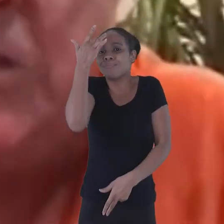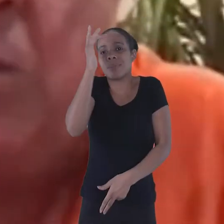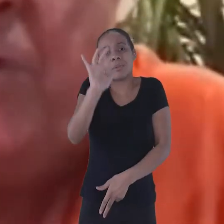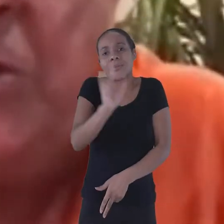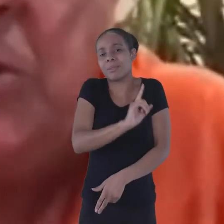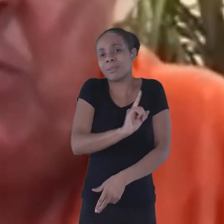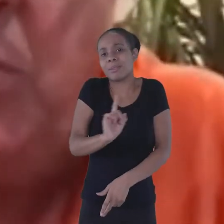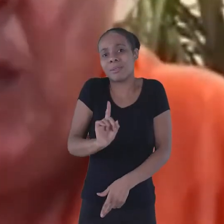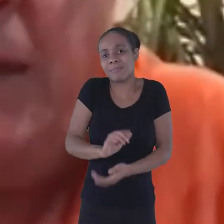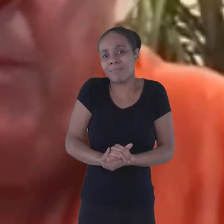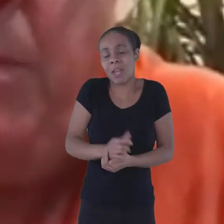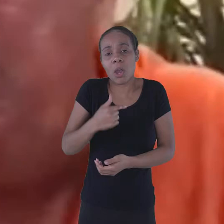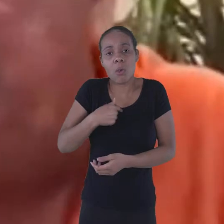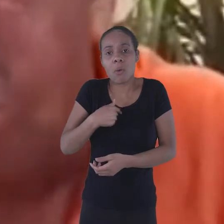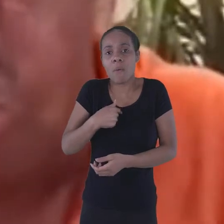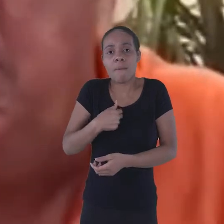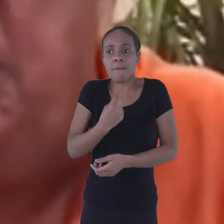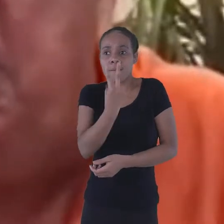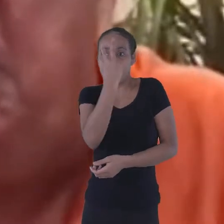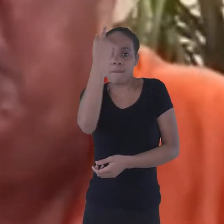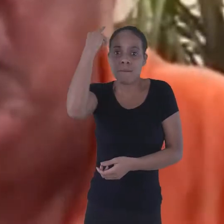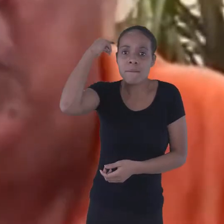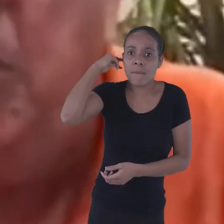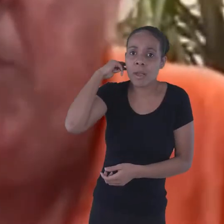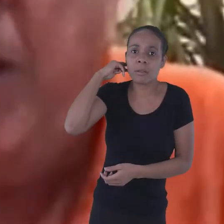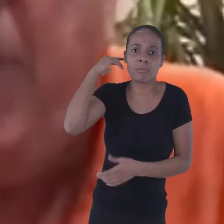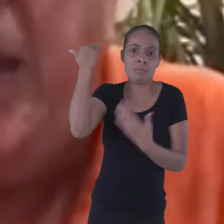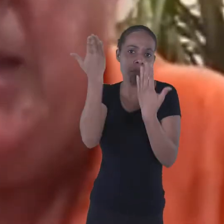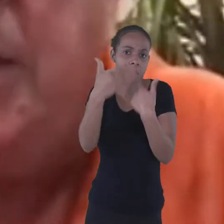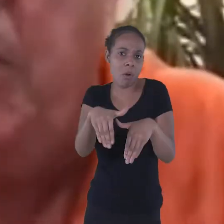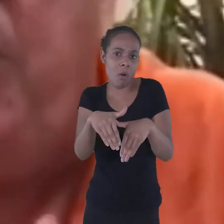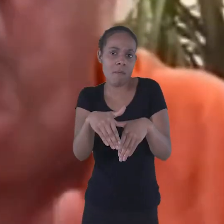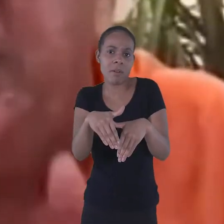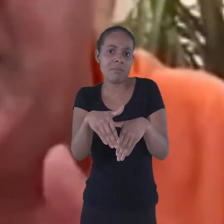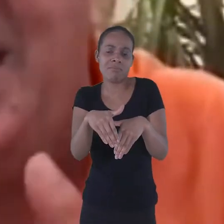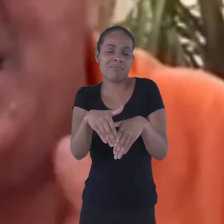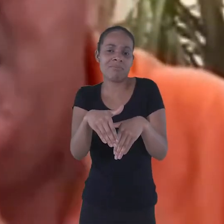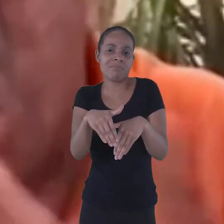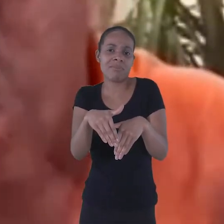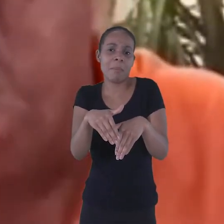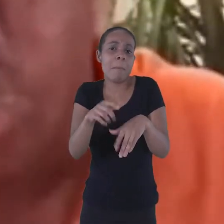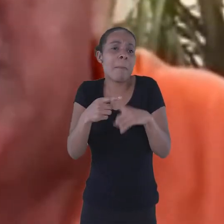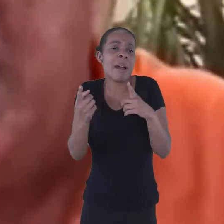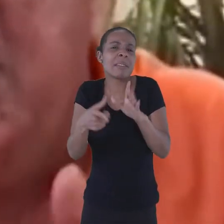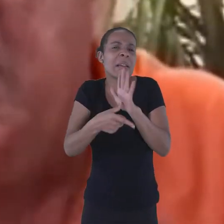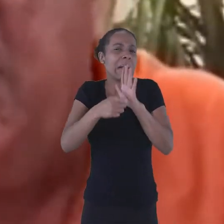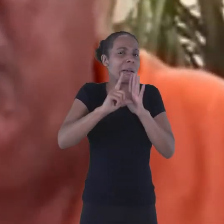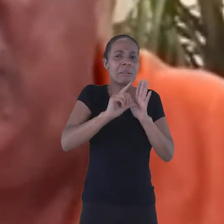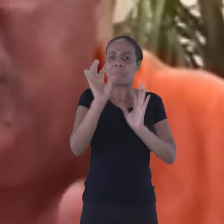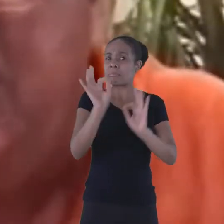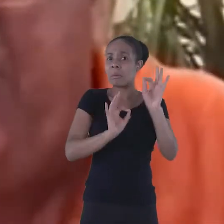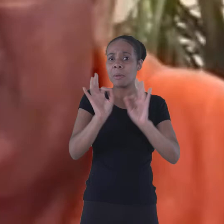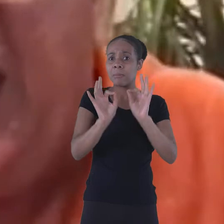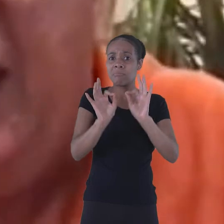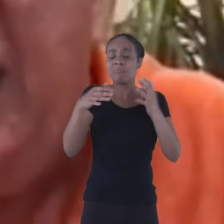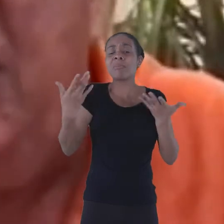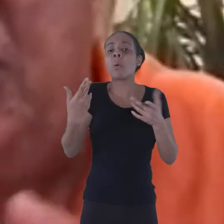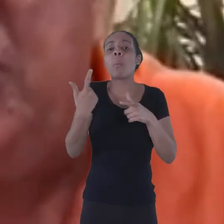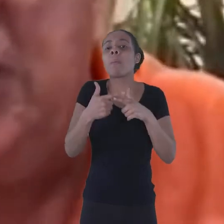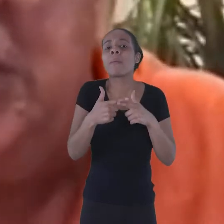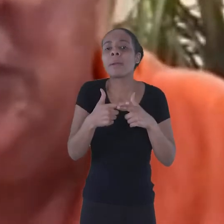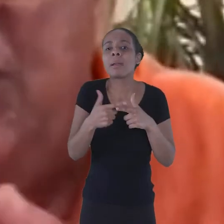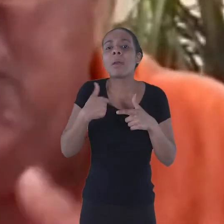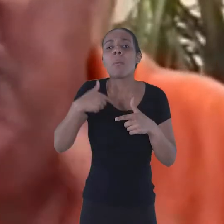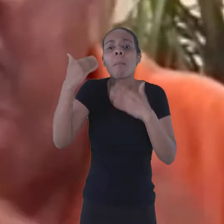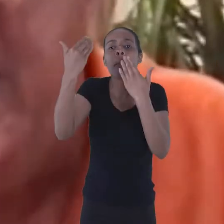posso prestar um vestibular que eu não me preparei. Então eu vou botar o que eu sei, o que eu sei falar, o